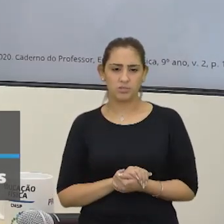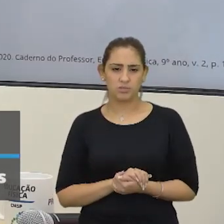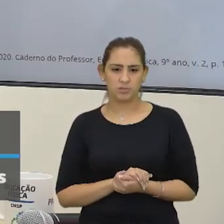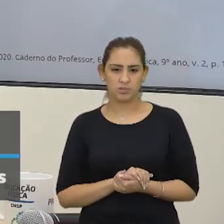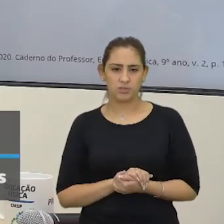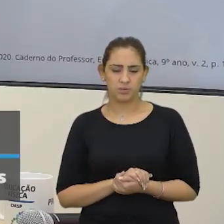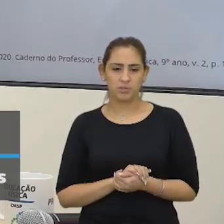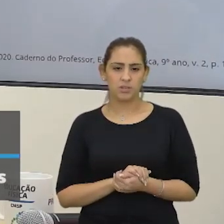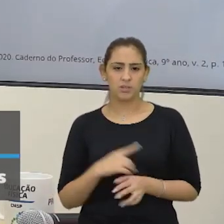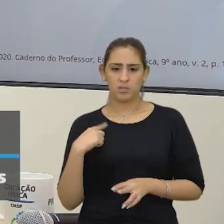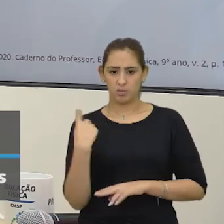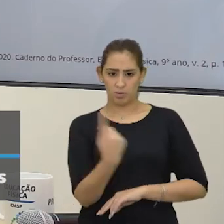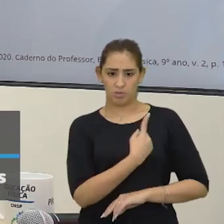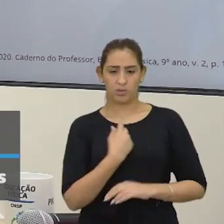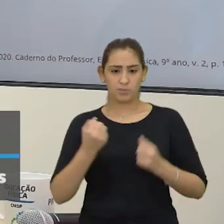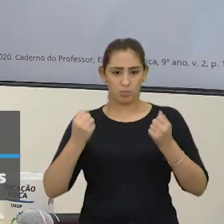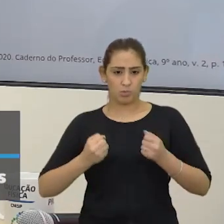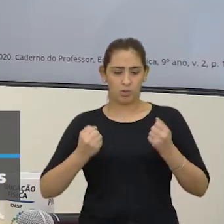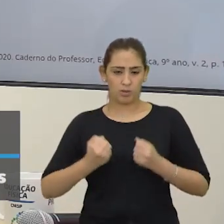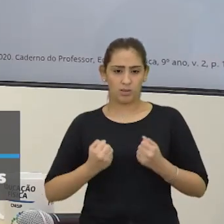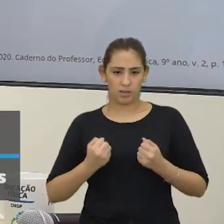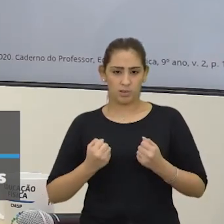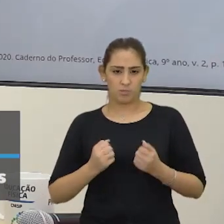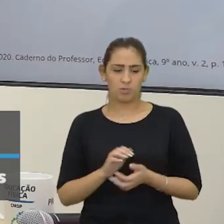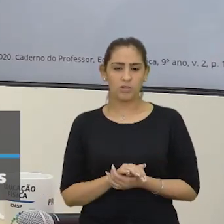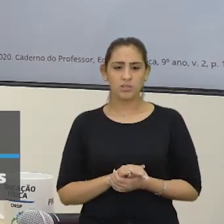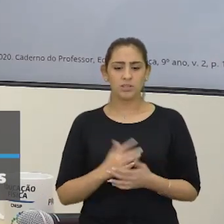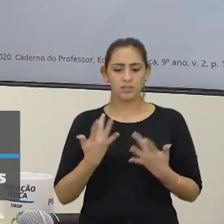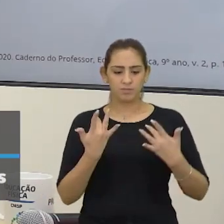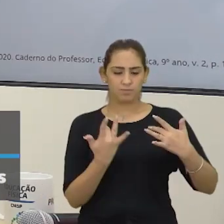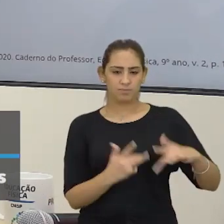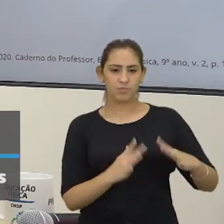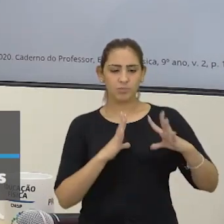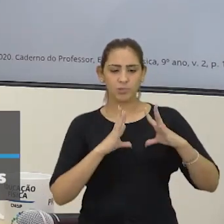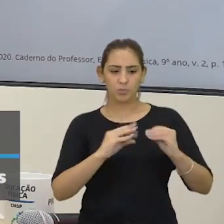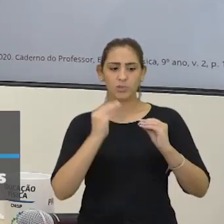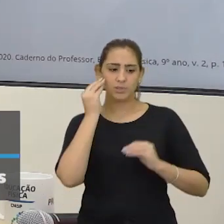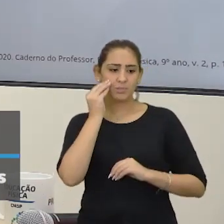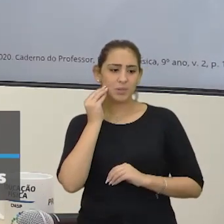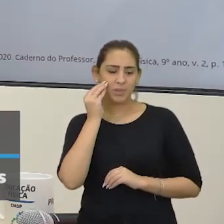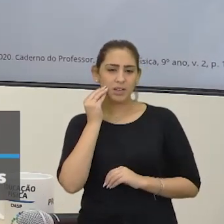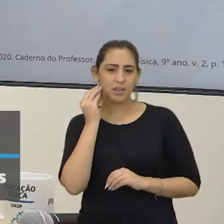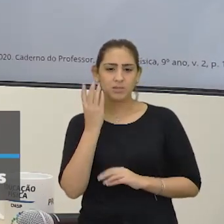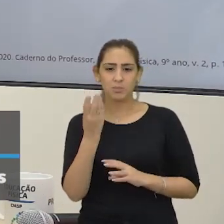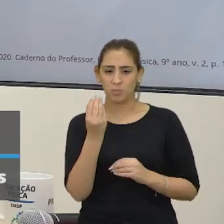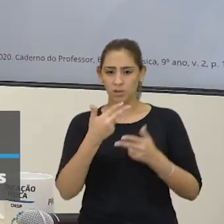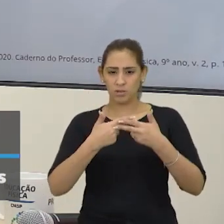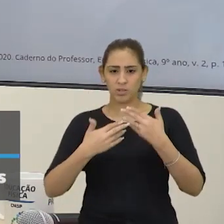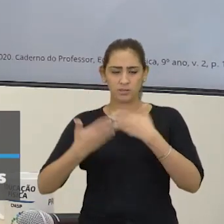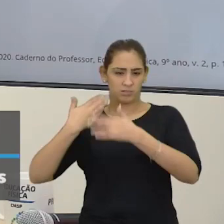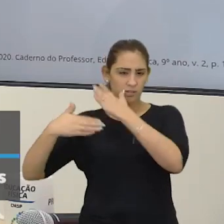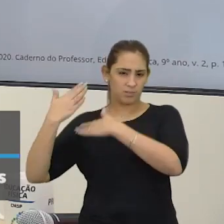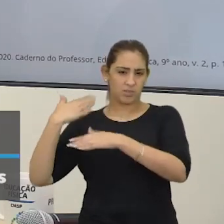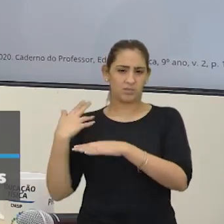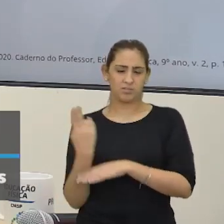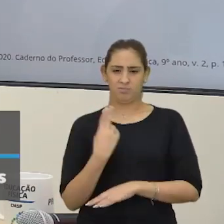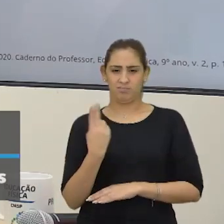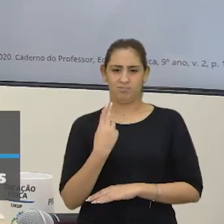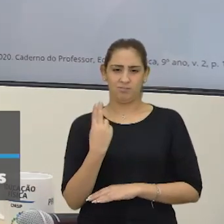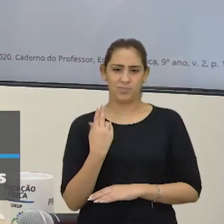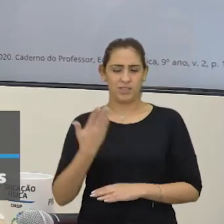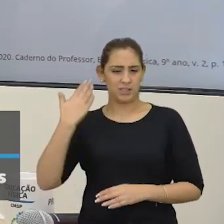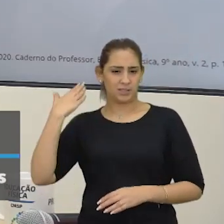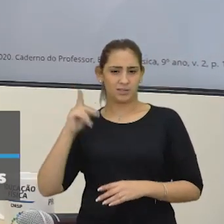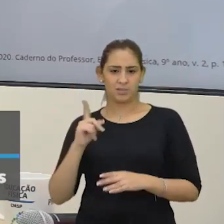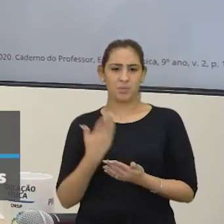Nós podemos deixar que todo mundo experimentasse muitas coisas que antigamente você falava assim, não, isso não é para a